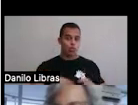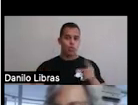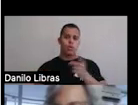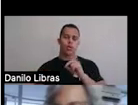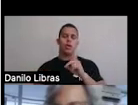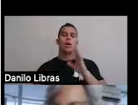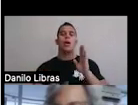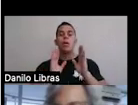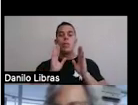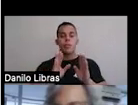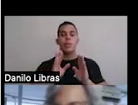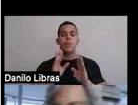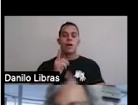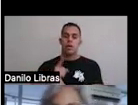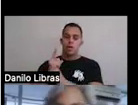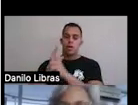sequenciar regiões